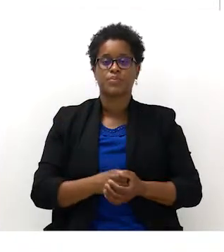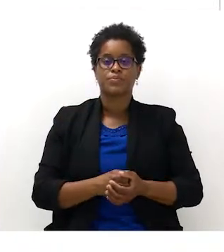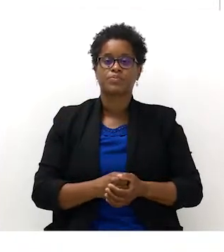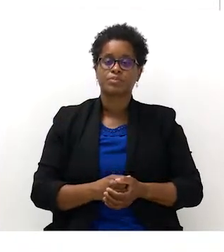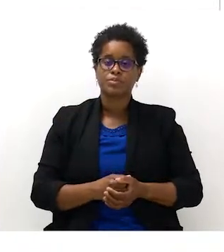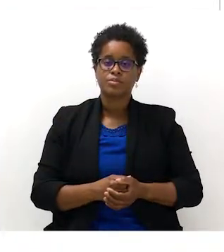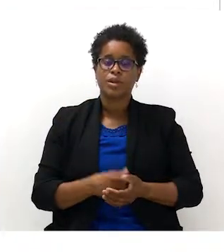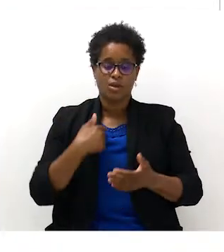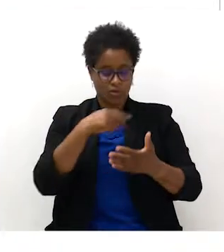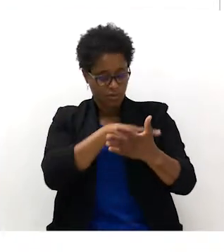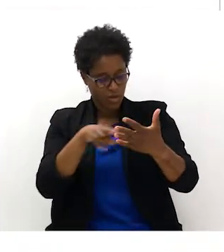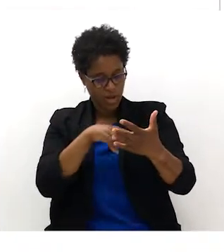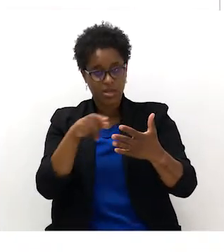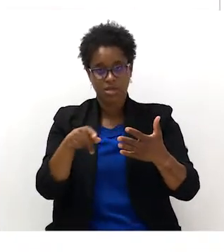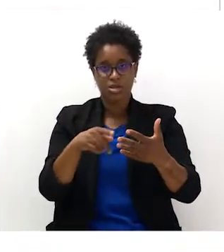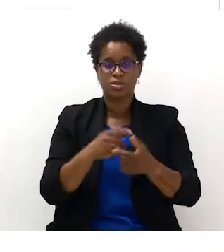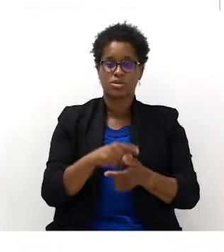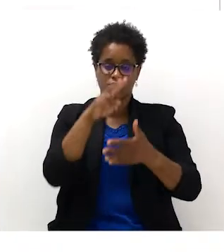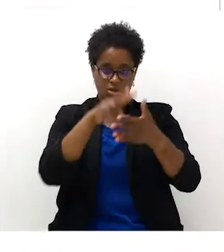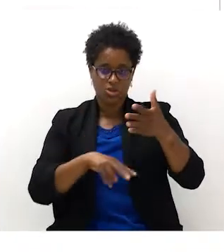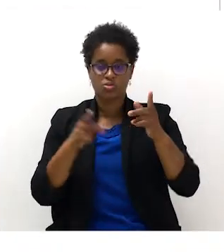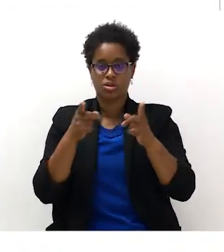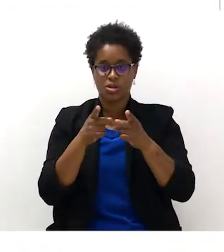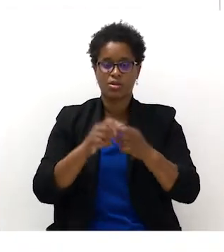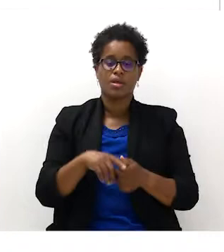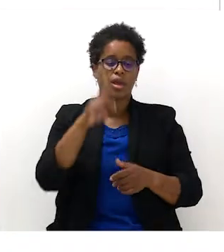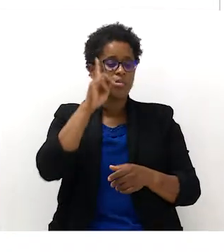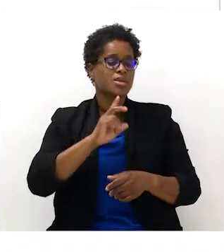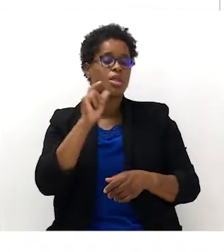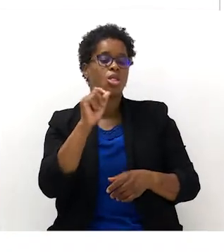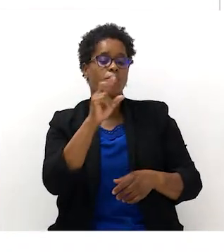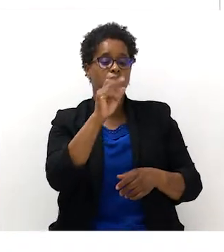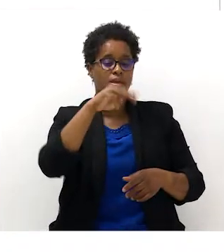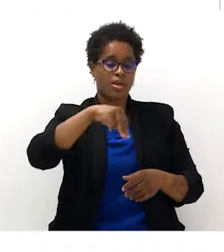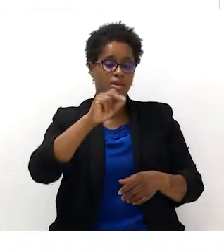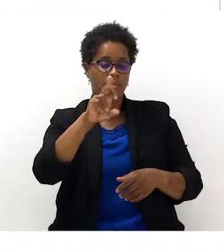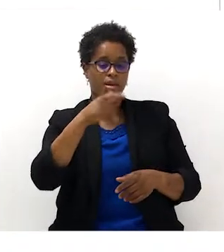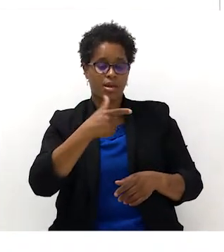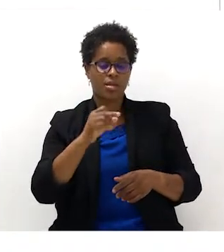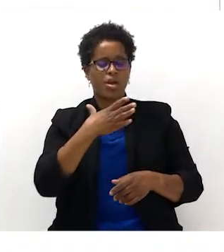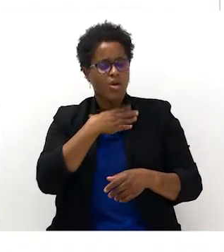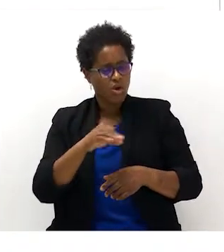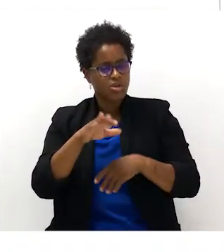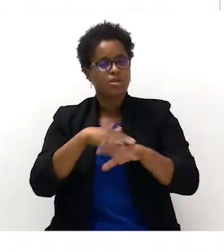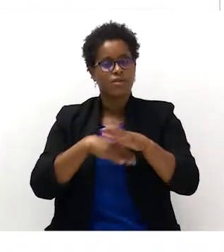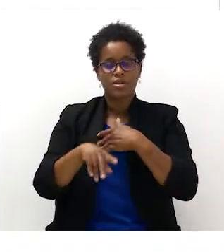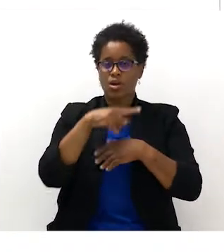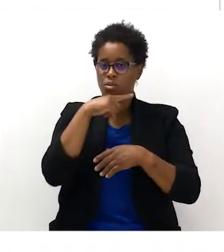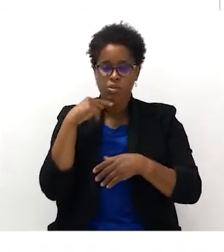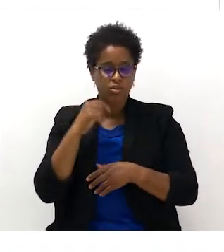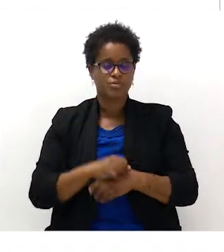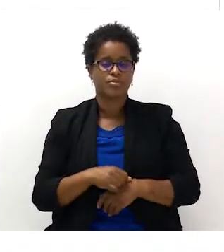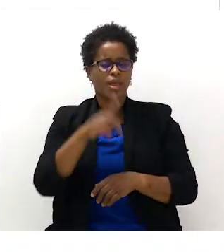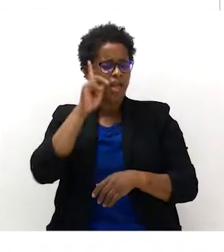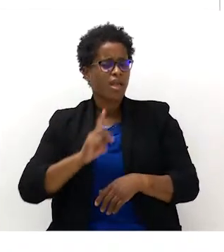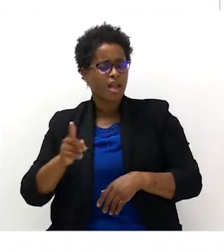Vou ler este pequeno texto. A Marta gosta de fazer bolos. Ela fez um bolo e